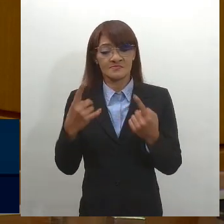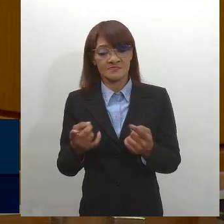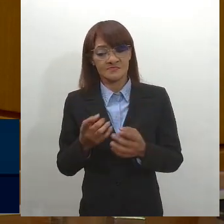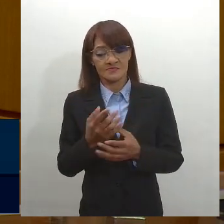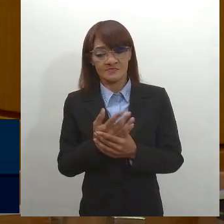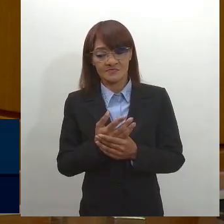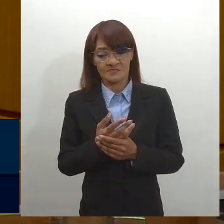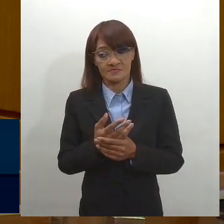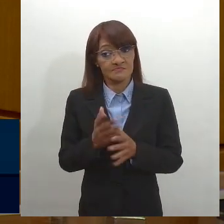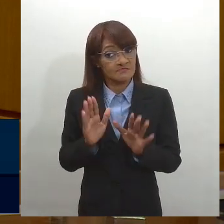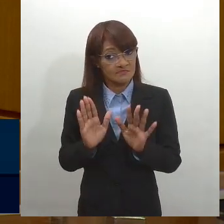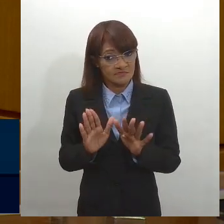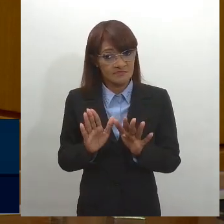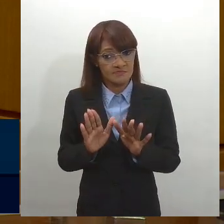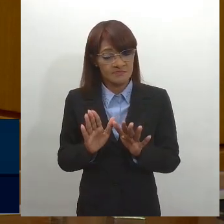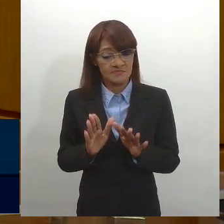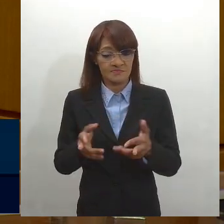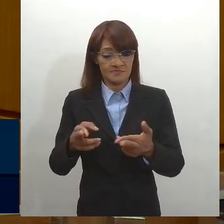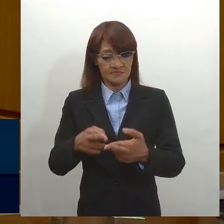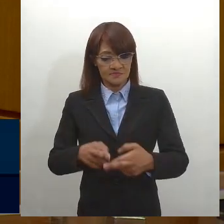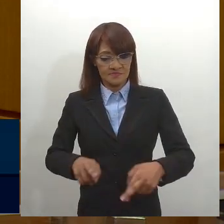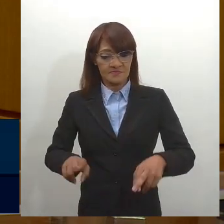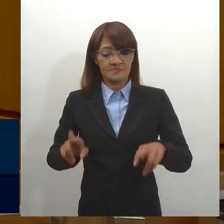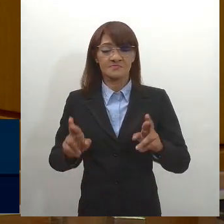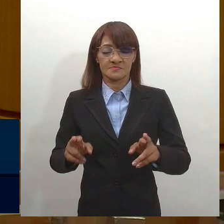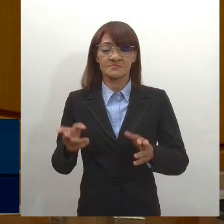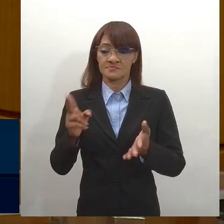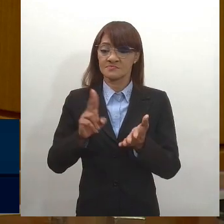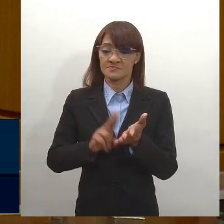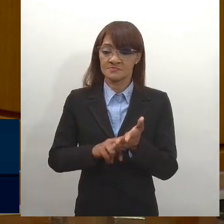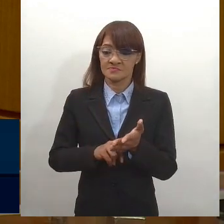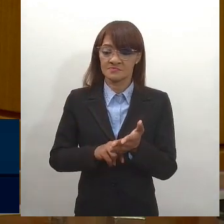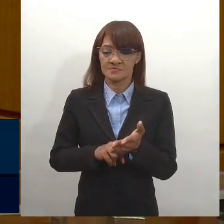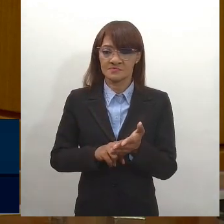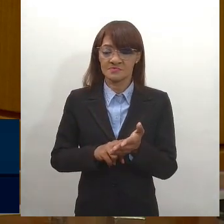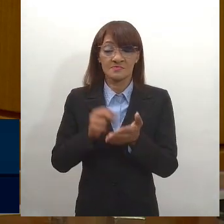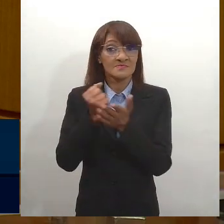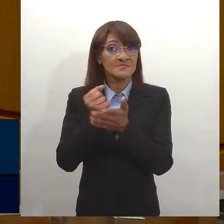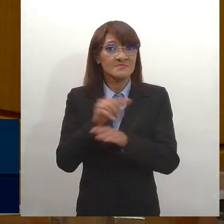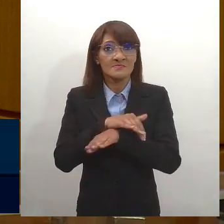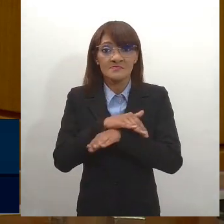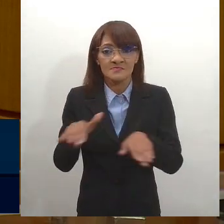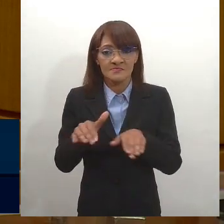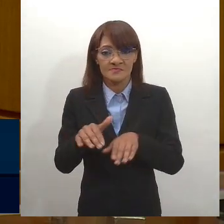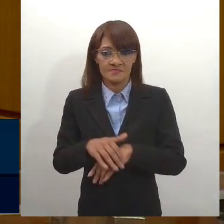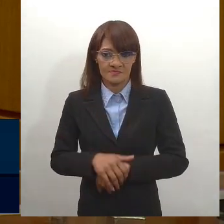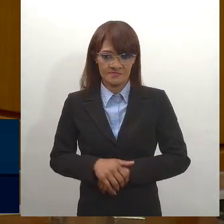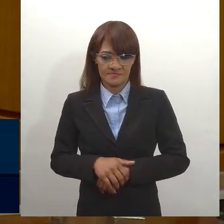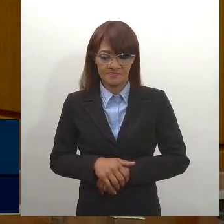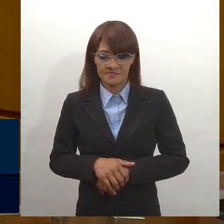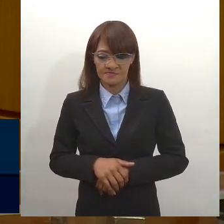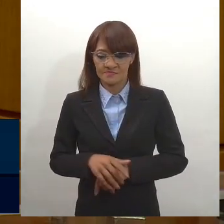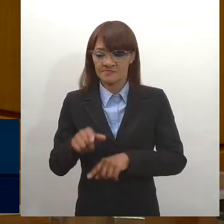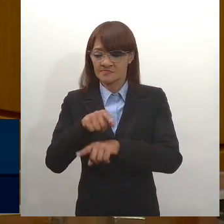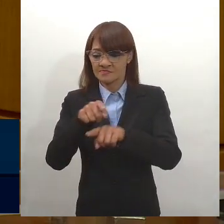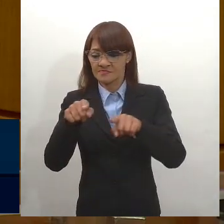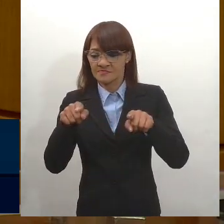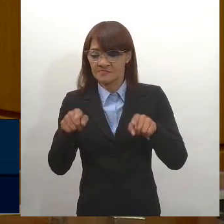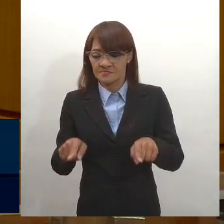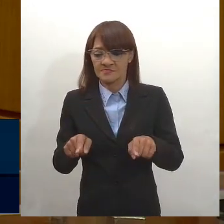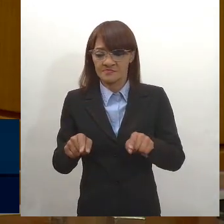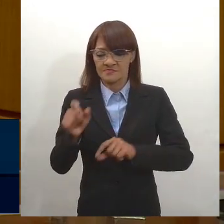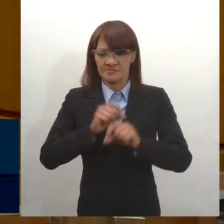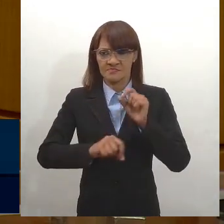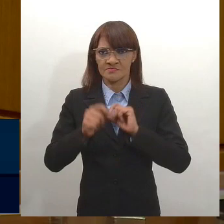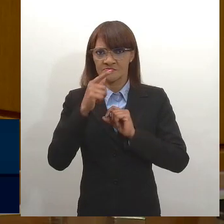resolver este problema, sanar definitivamente. Quando você está numa região que a água está muito distante, que nem